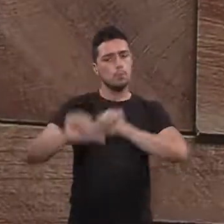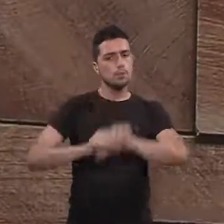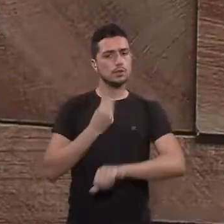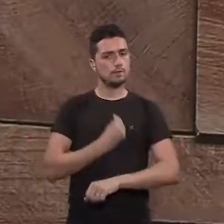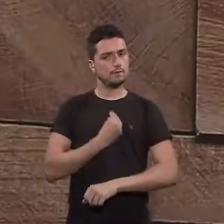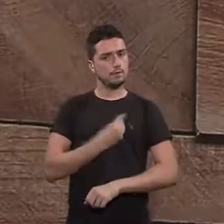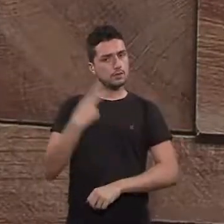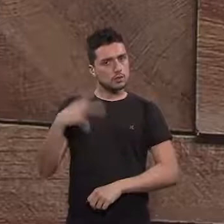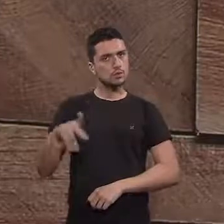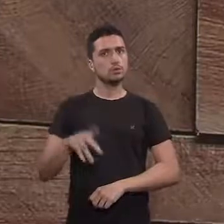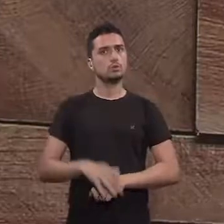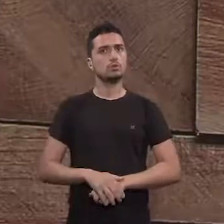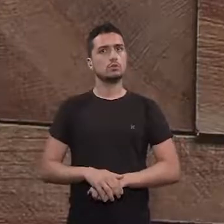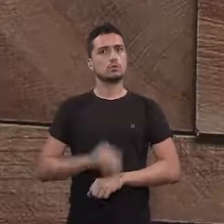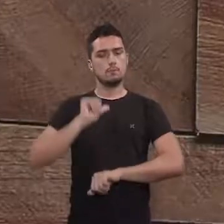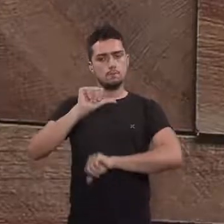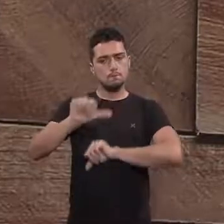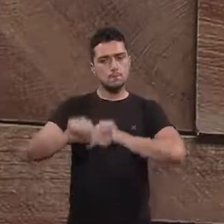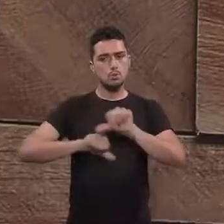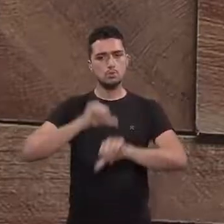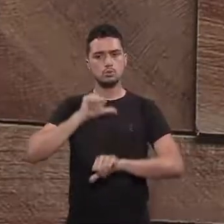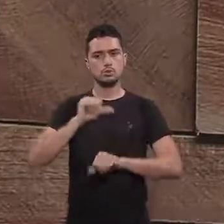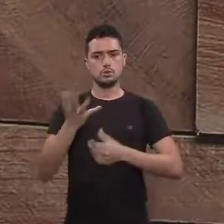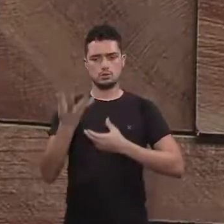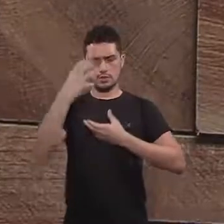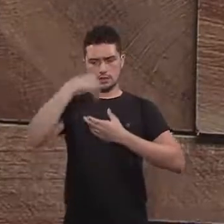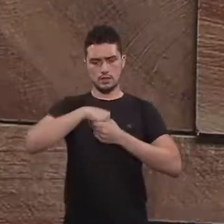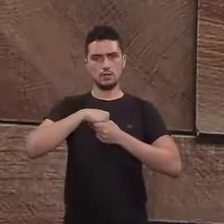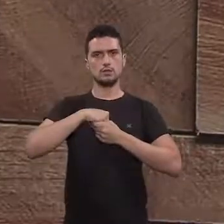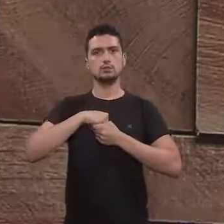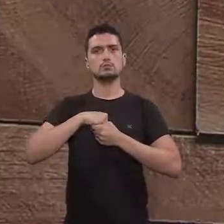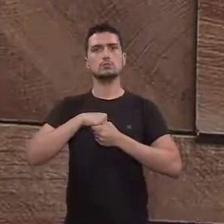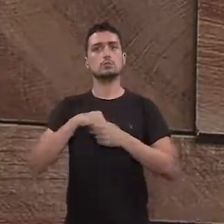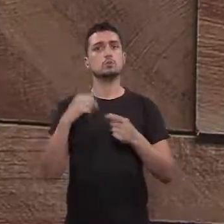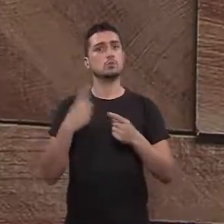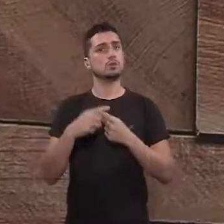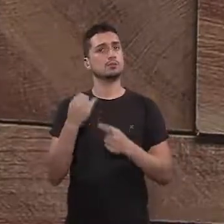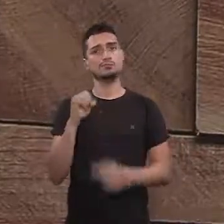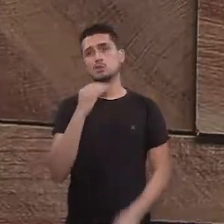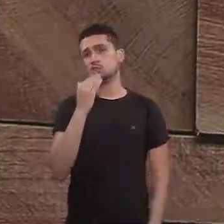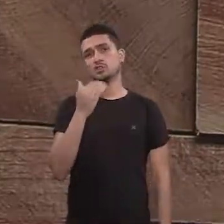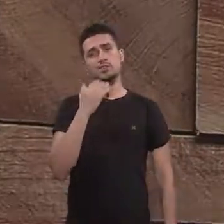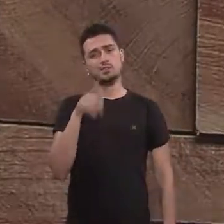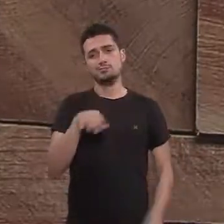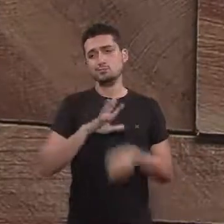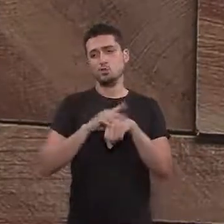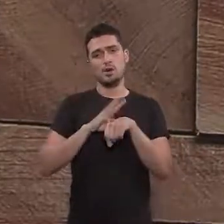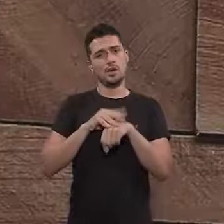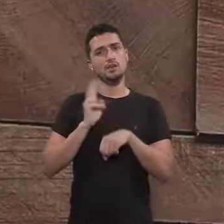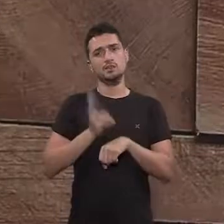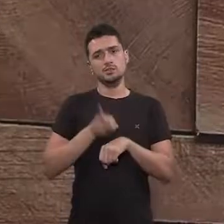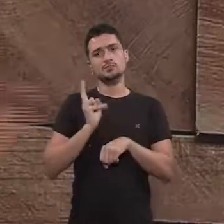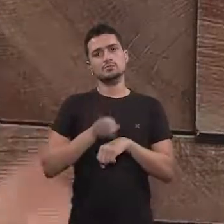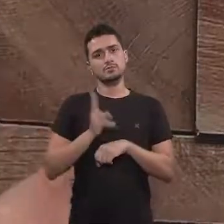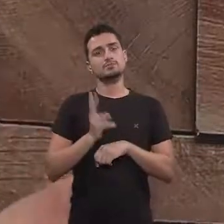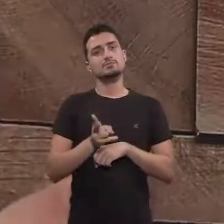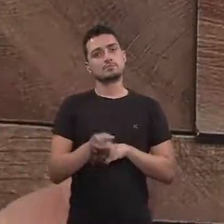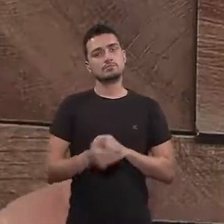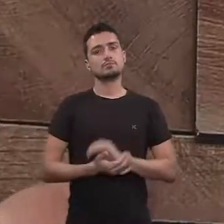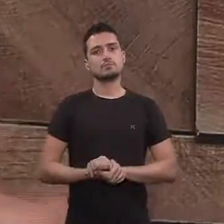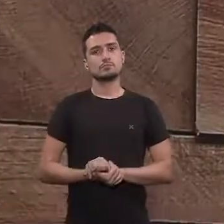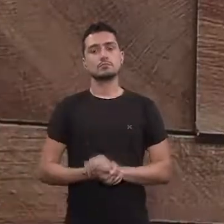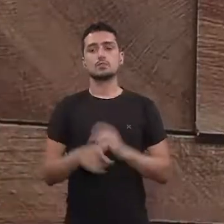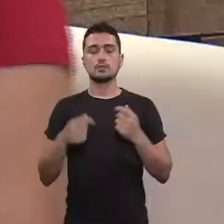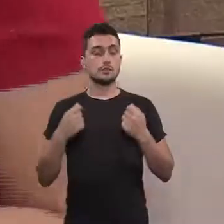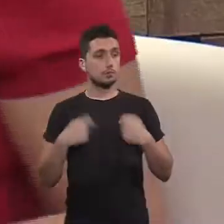que você leva. Transforme-se interiormente, modifique o seu modo de pensar e agir. Porque senão vai continuar, muito pelo contrário, vai até que aconteça